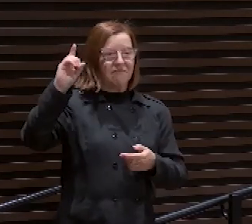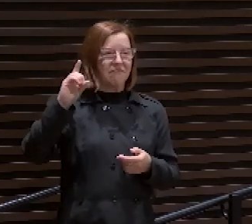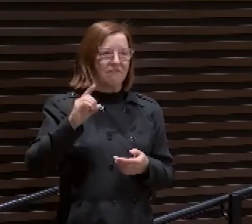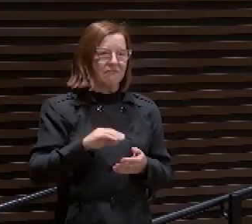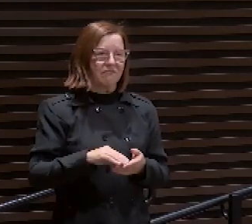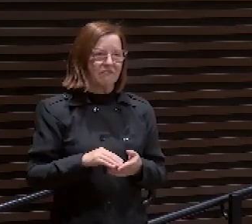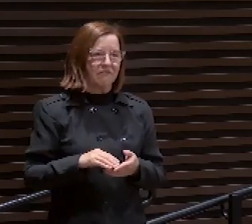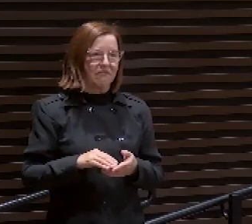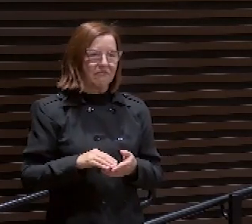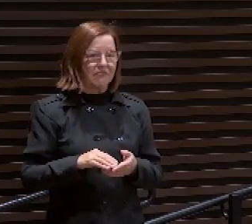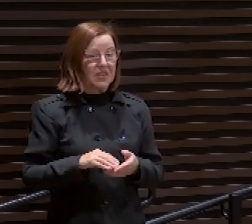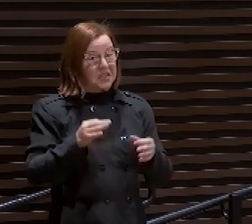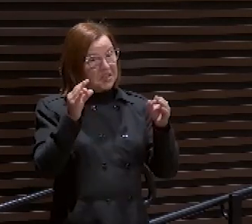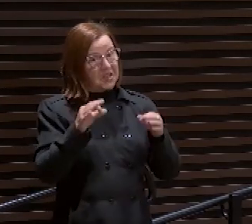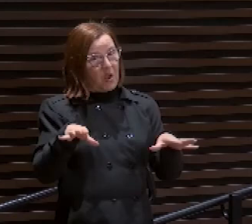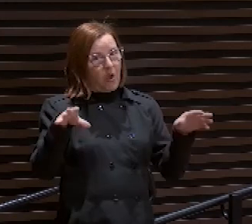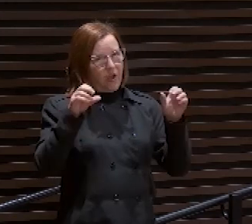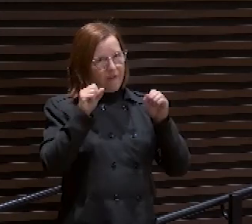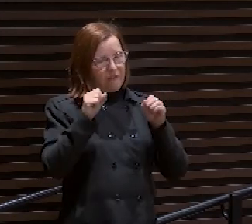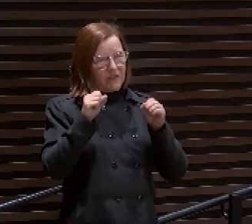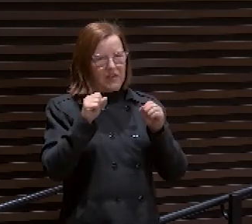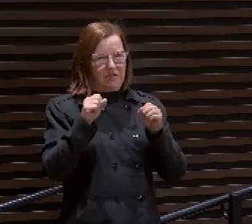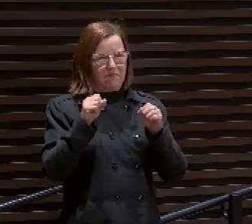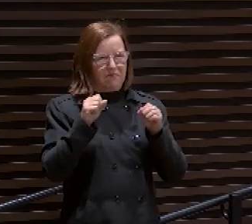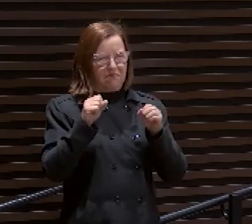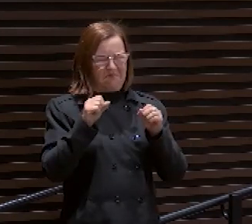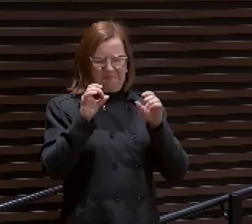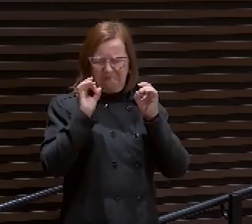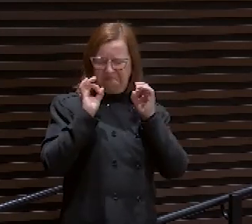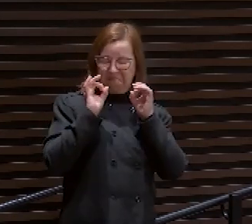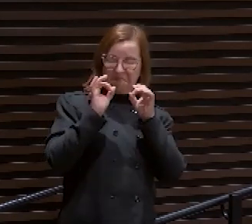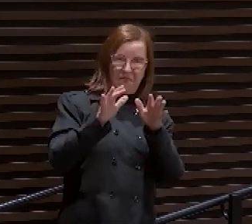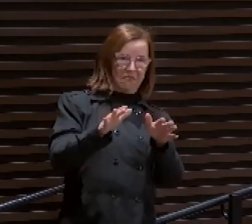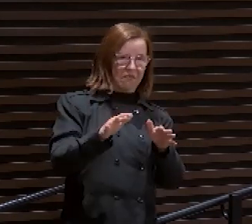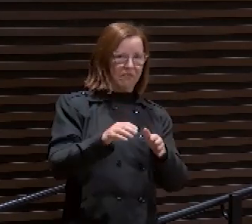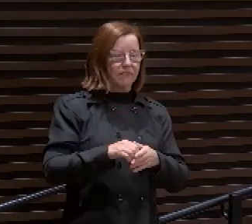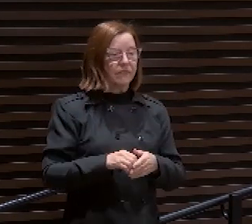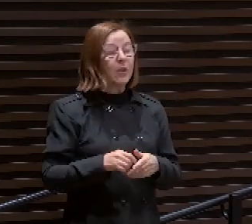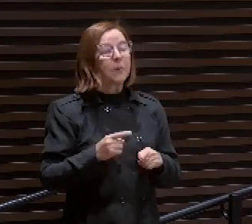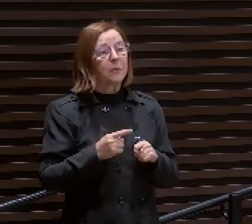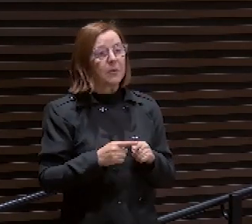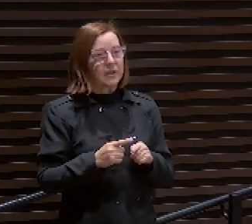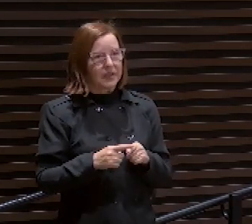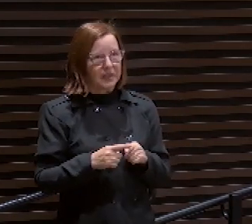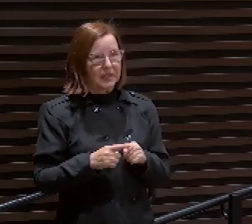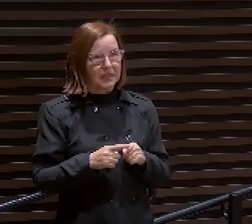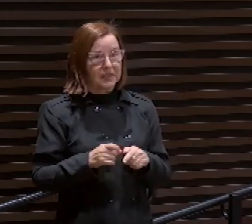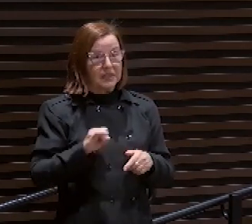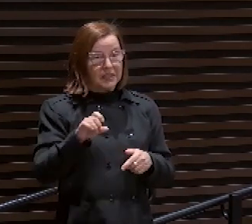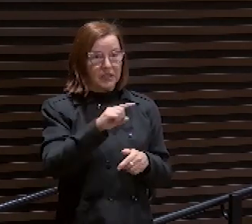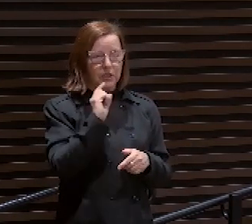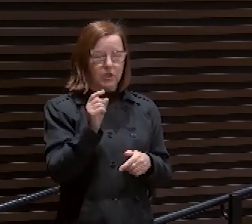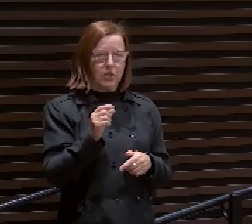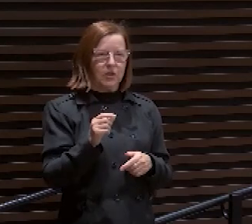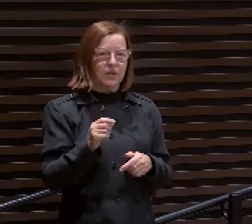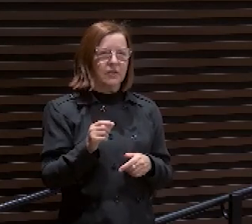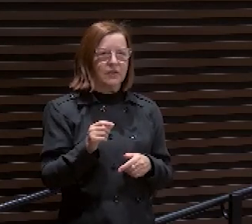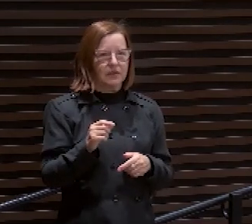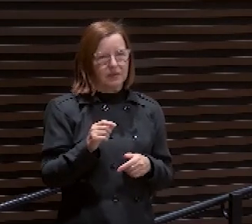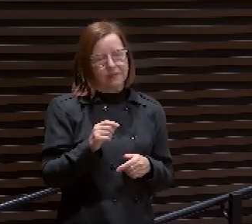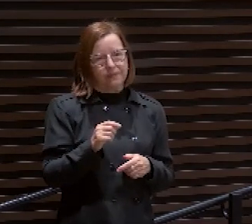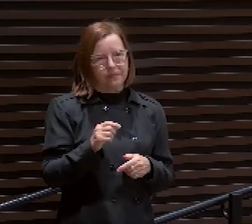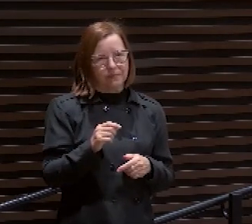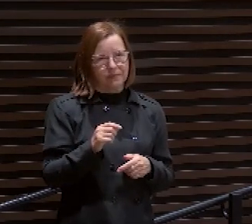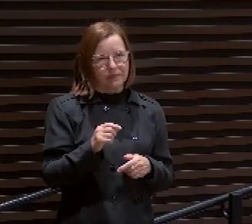Com certeza eles ouviram e acharam isso abominável. Por quê? Porque se nós olharmos o código de moral